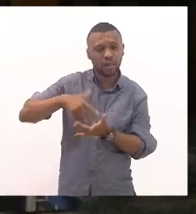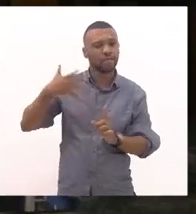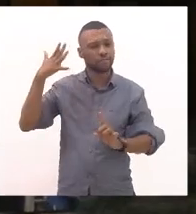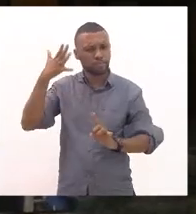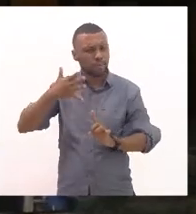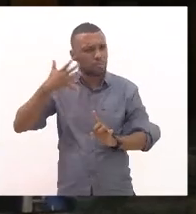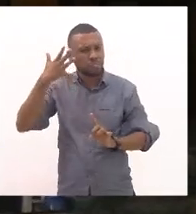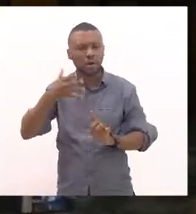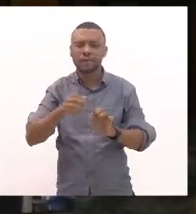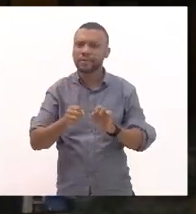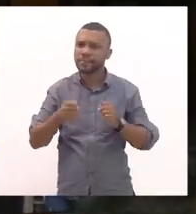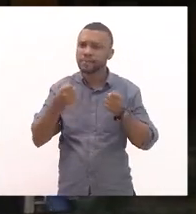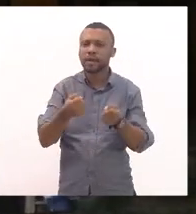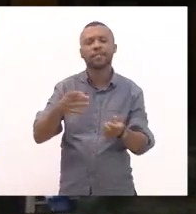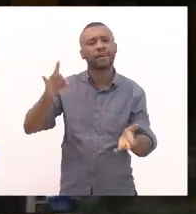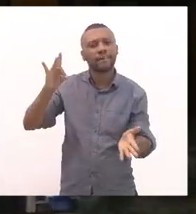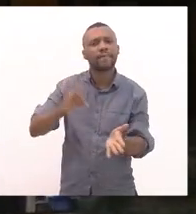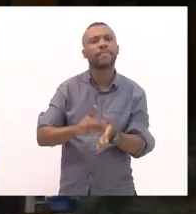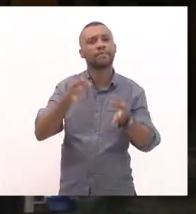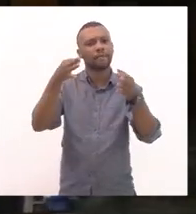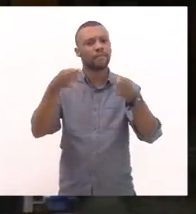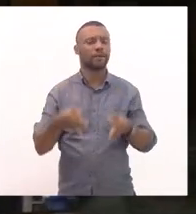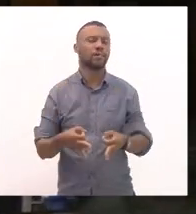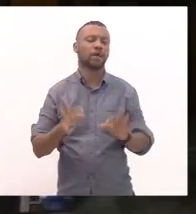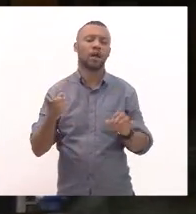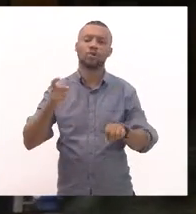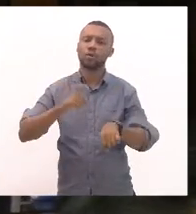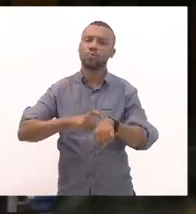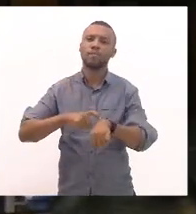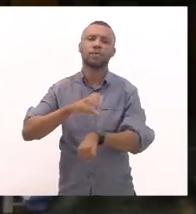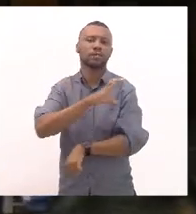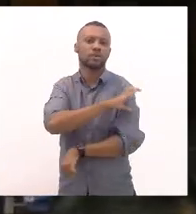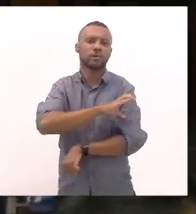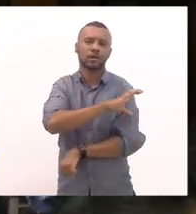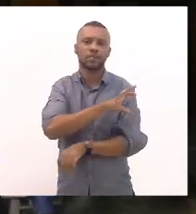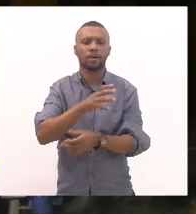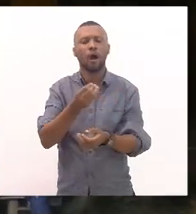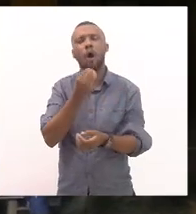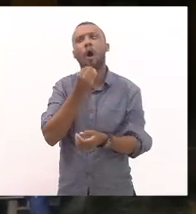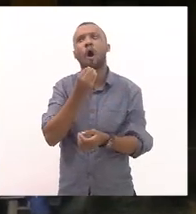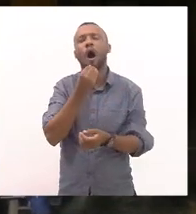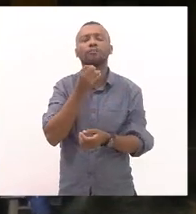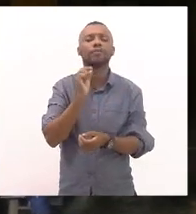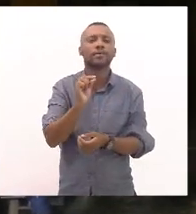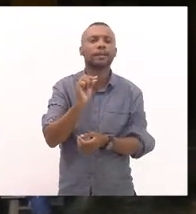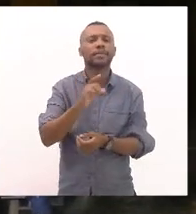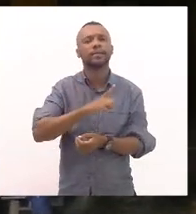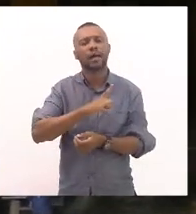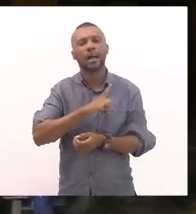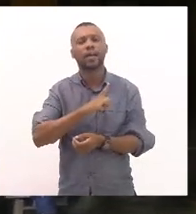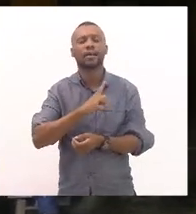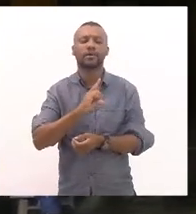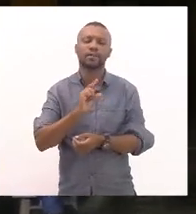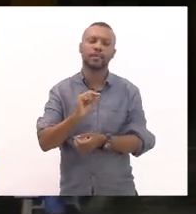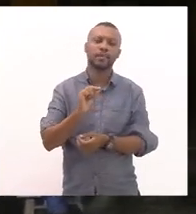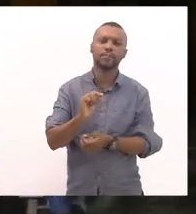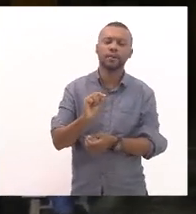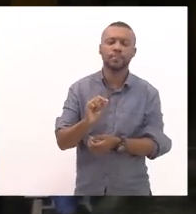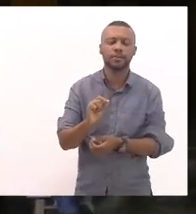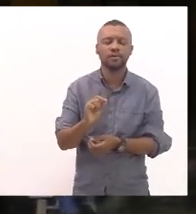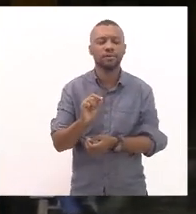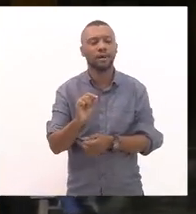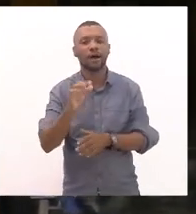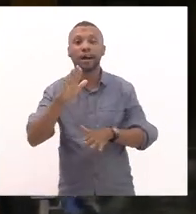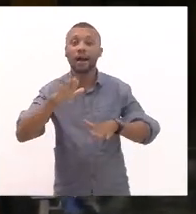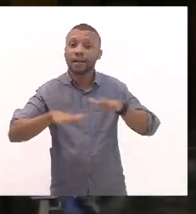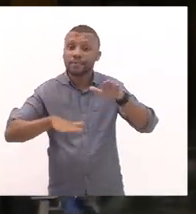para fazer a defesa da Verdade do momento que Campos vive é óbvio que às vezes